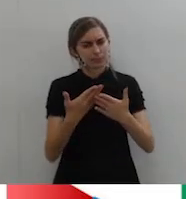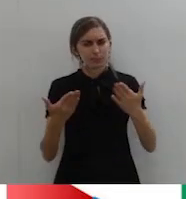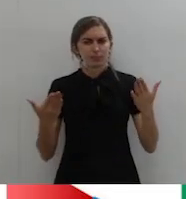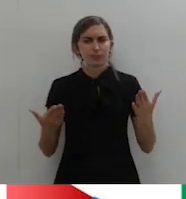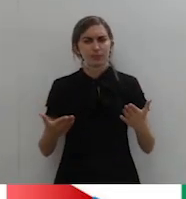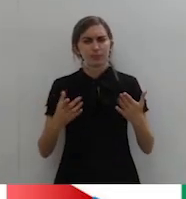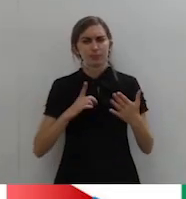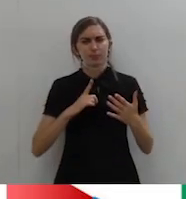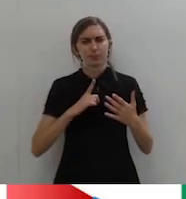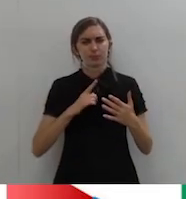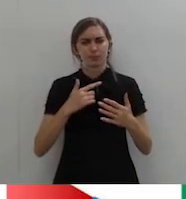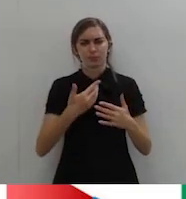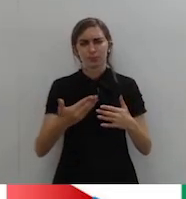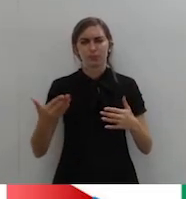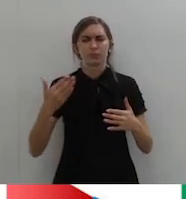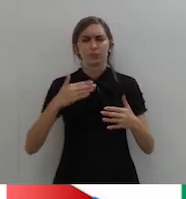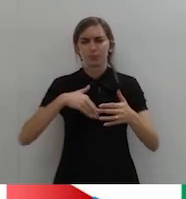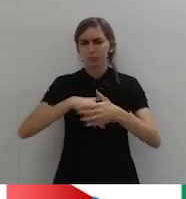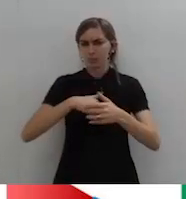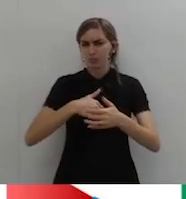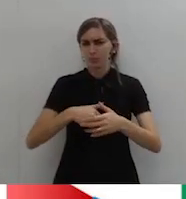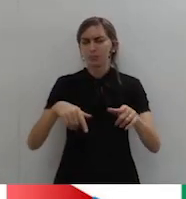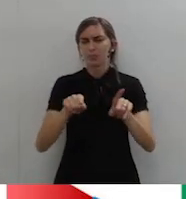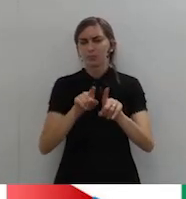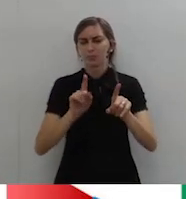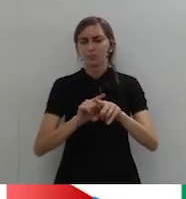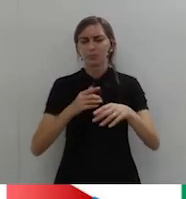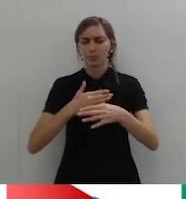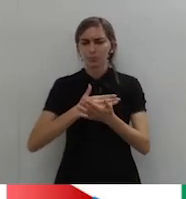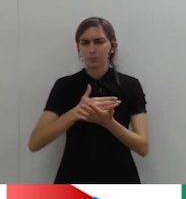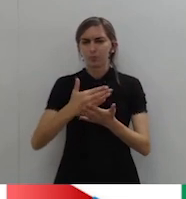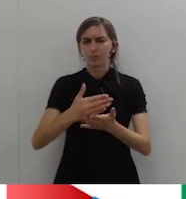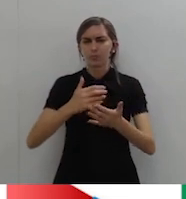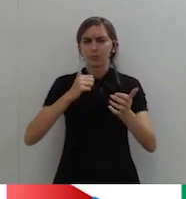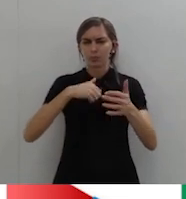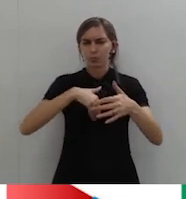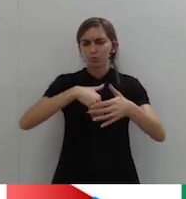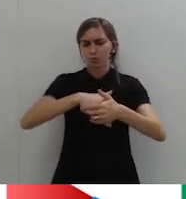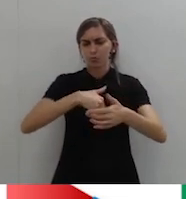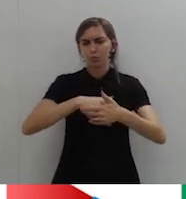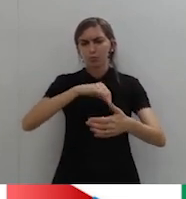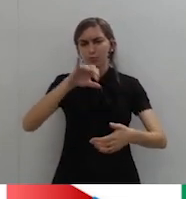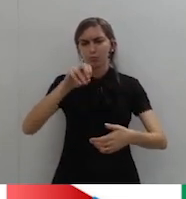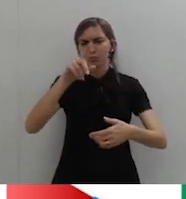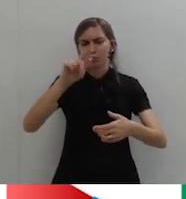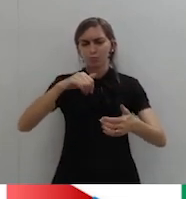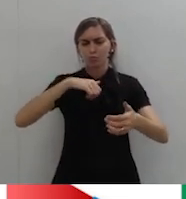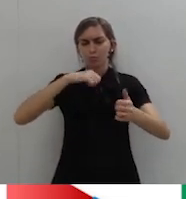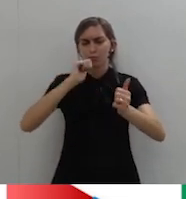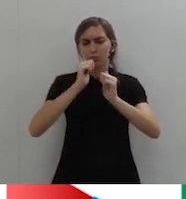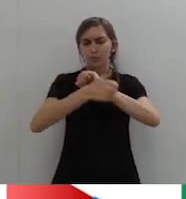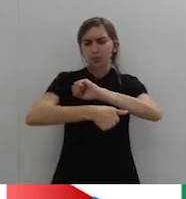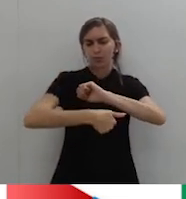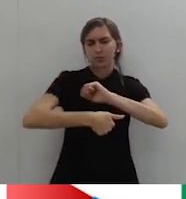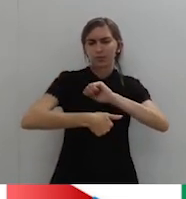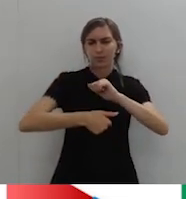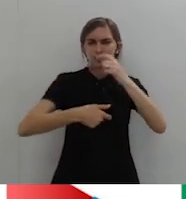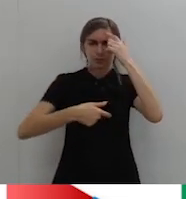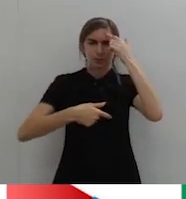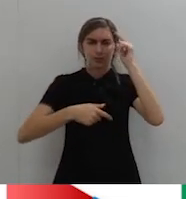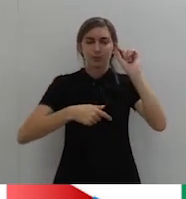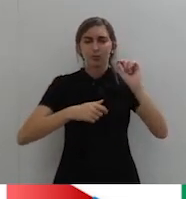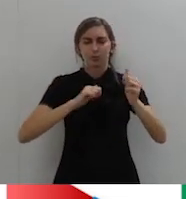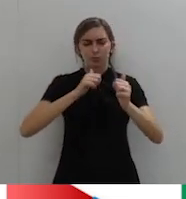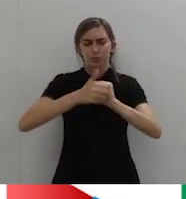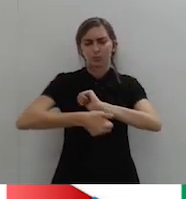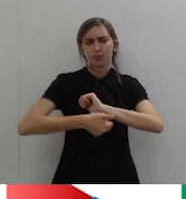E aí a gente puxando esse gancho do futebol é onde entra justamente esse jogo esportivo. Os jogos esportivos, eles mimetizam